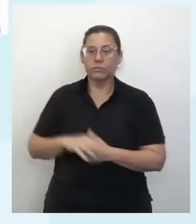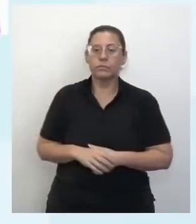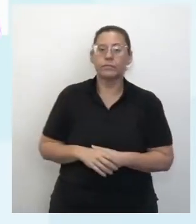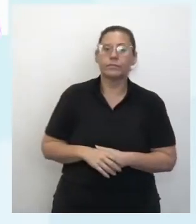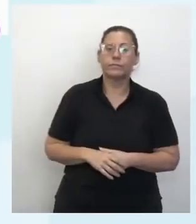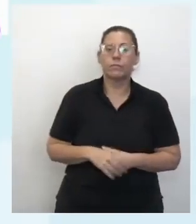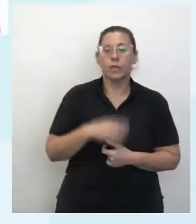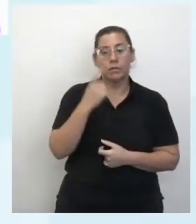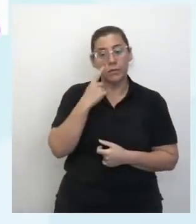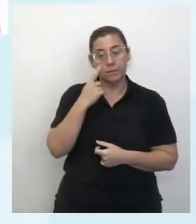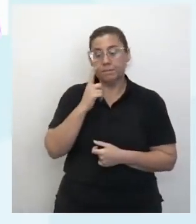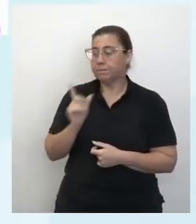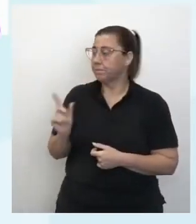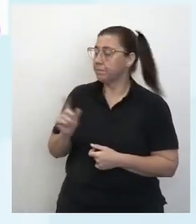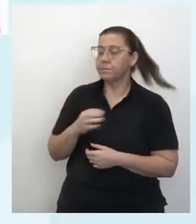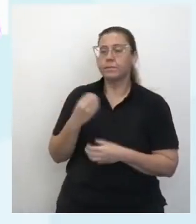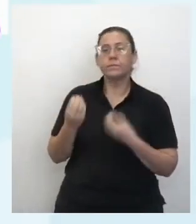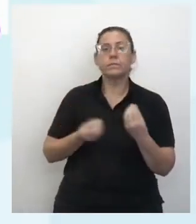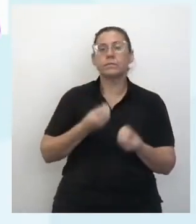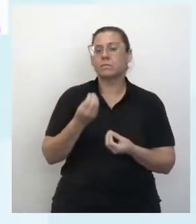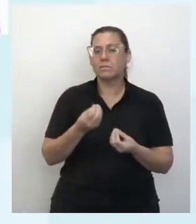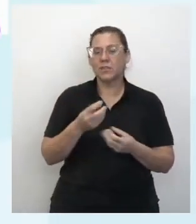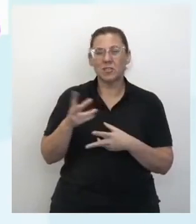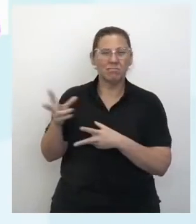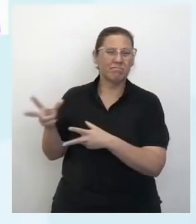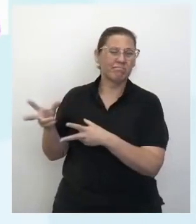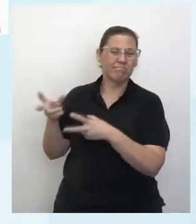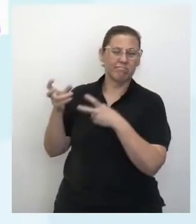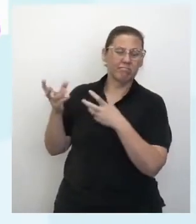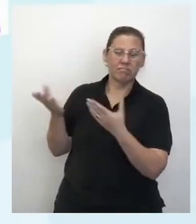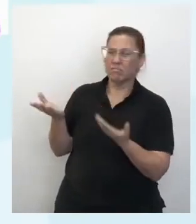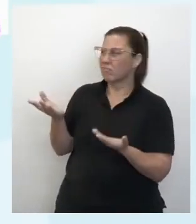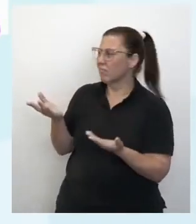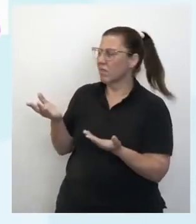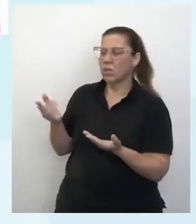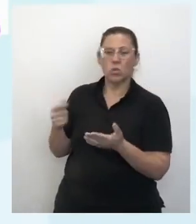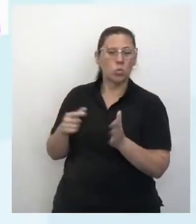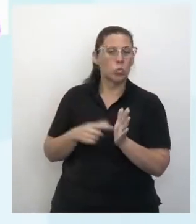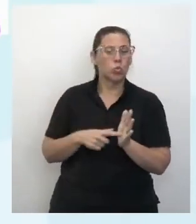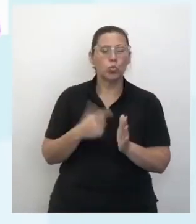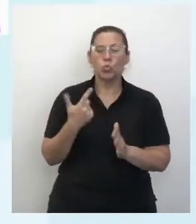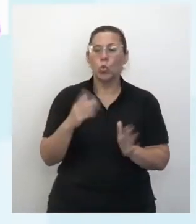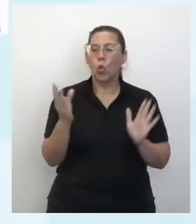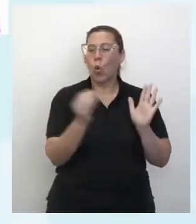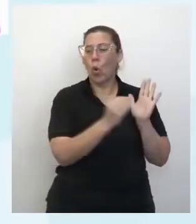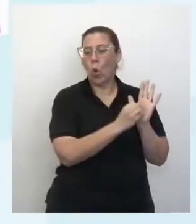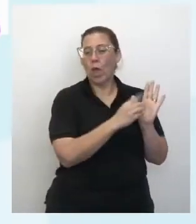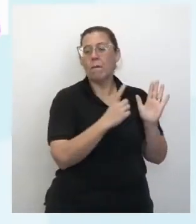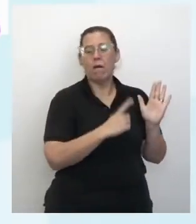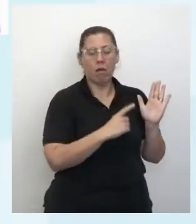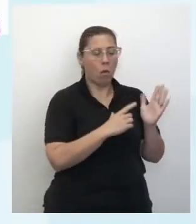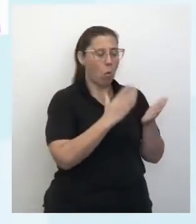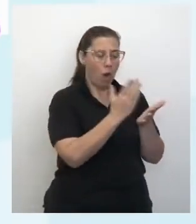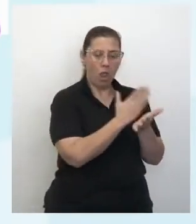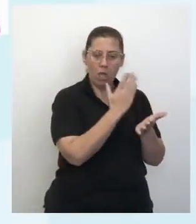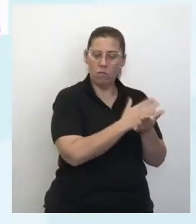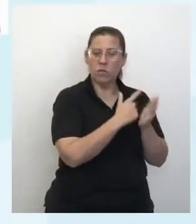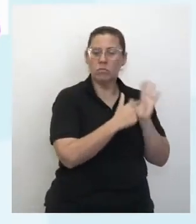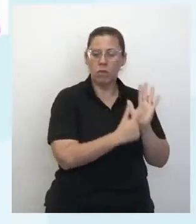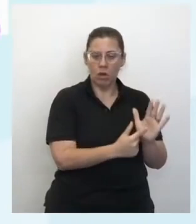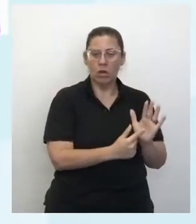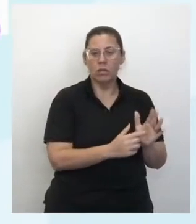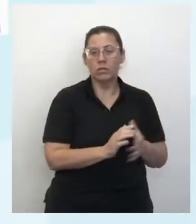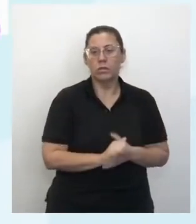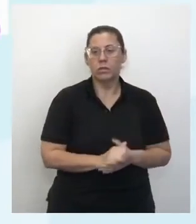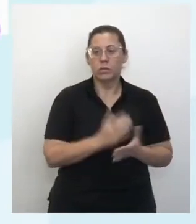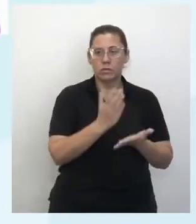vai. Então, ó, como que a gente denota, tá certo? Ó, eu não coloquei, mas tem alguns livros apresentam um traço em cima